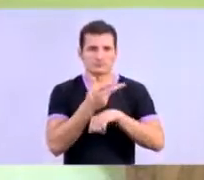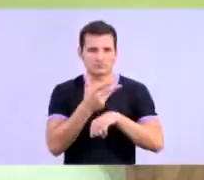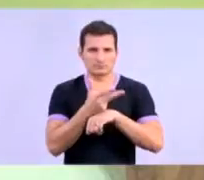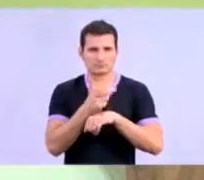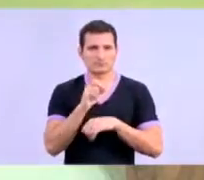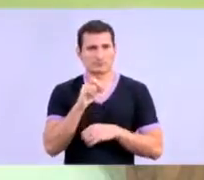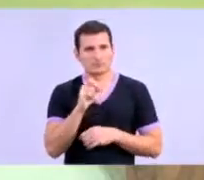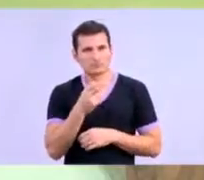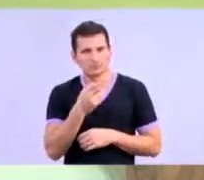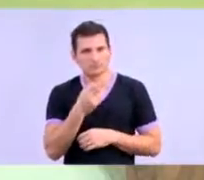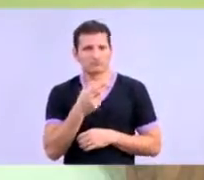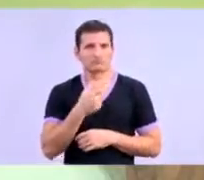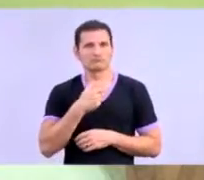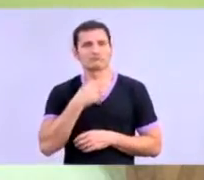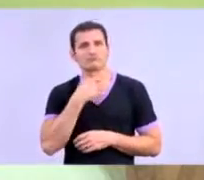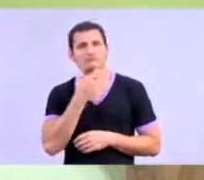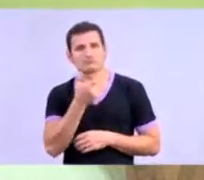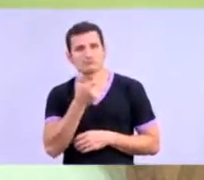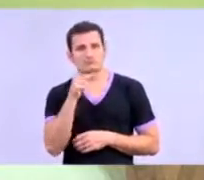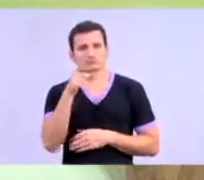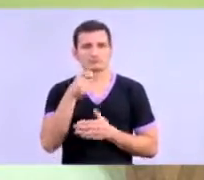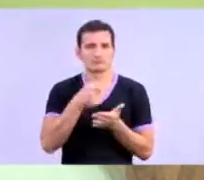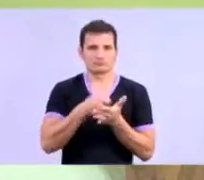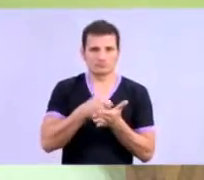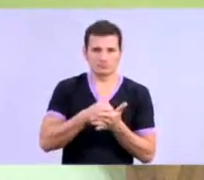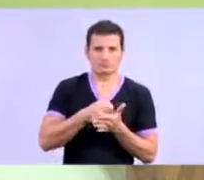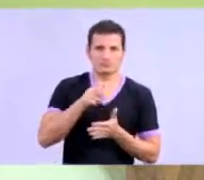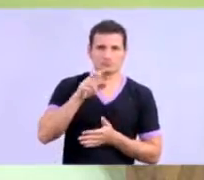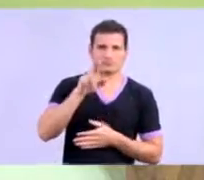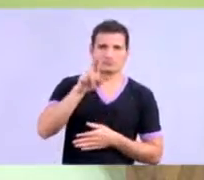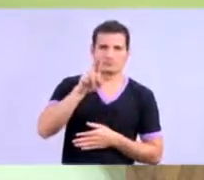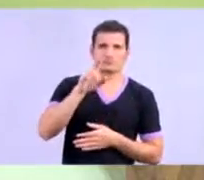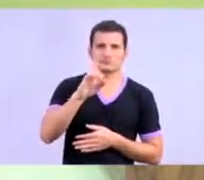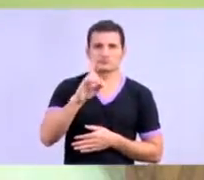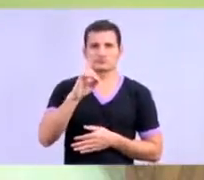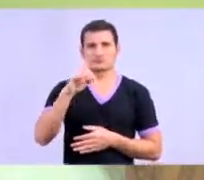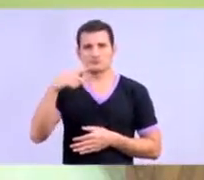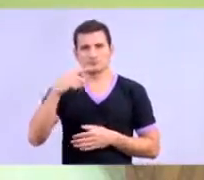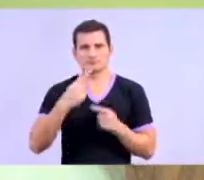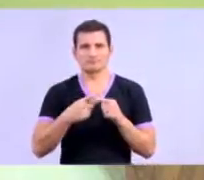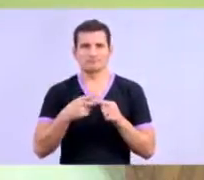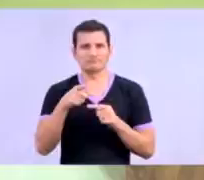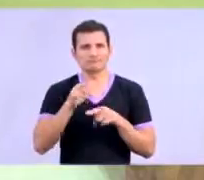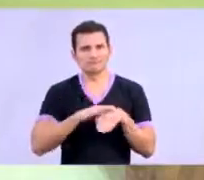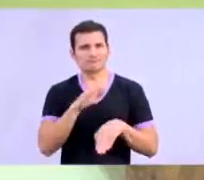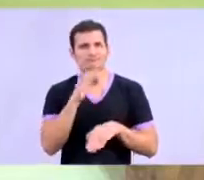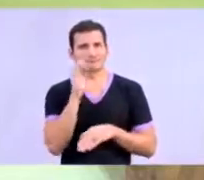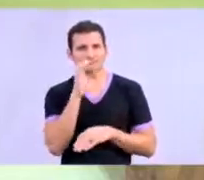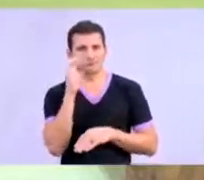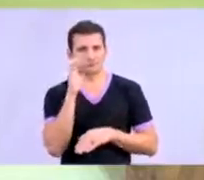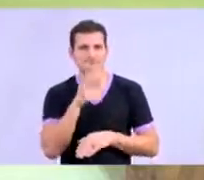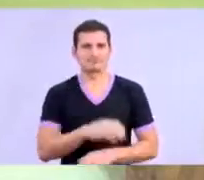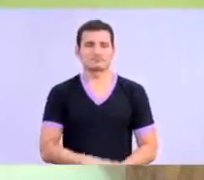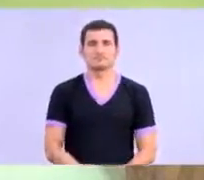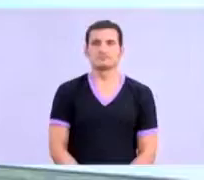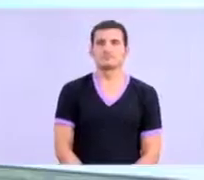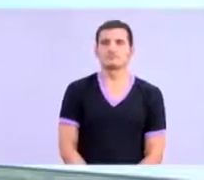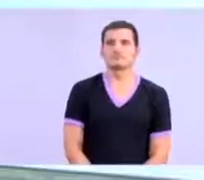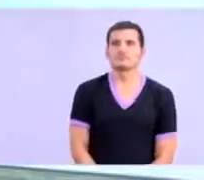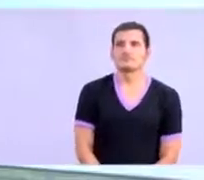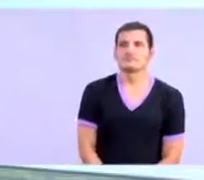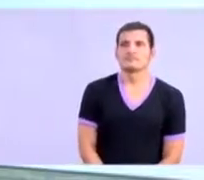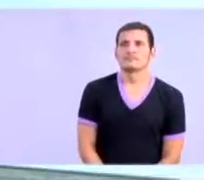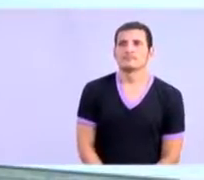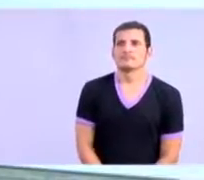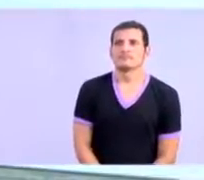voz, você obrigatoriamente usa o DP, porque ele é muito mais rápido, tá certo? Captou? Vamos em frente, professor.